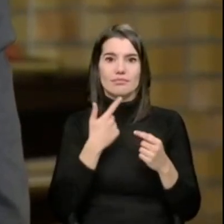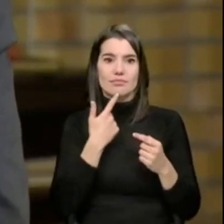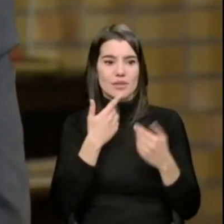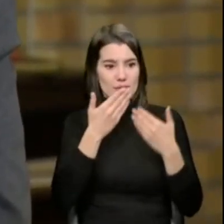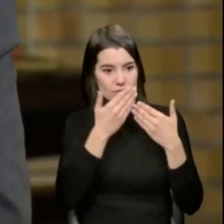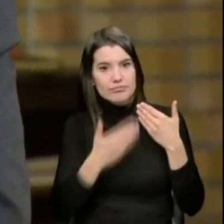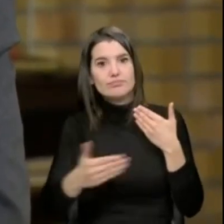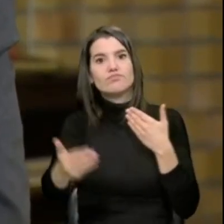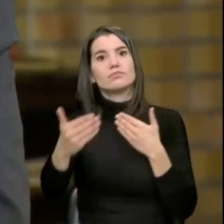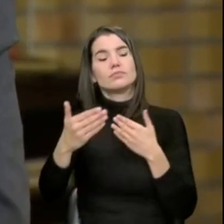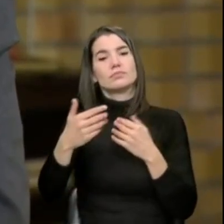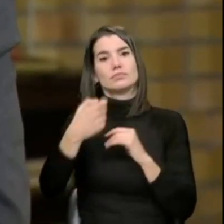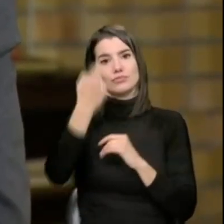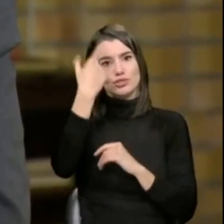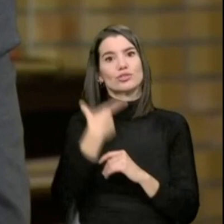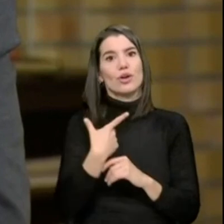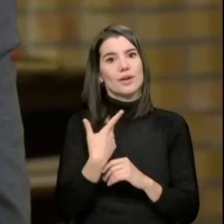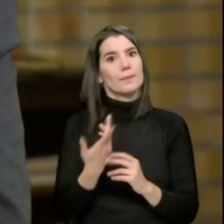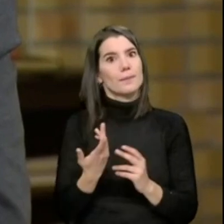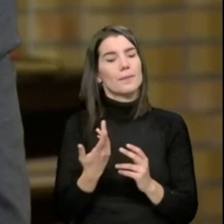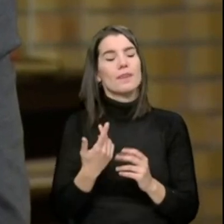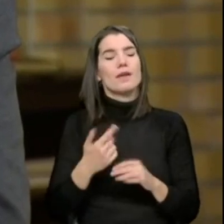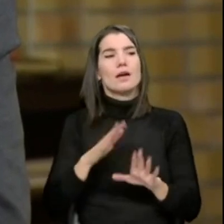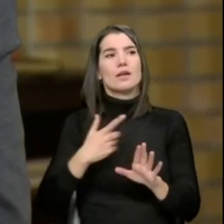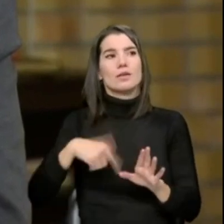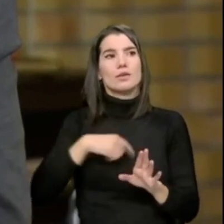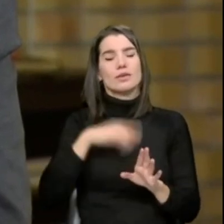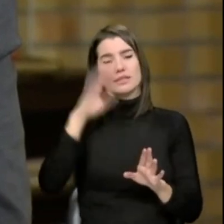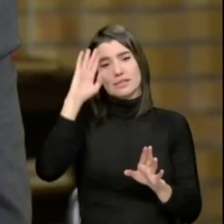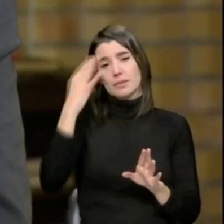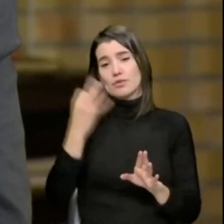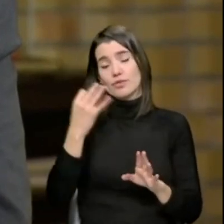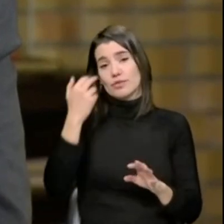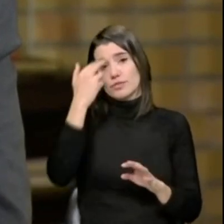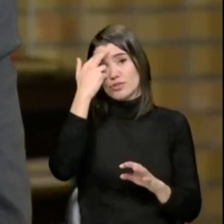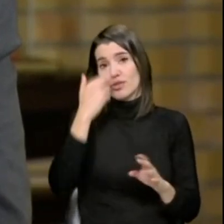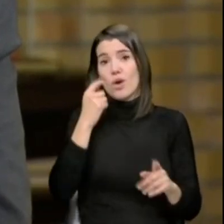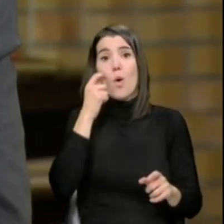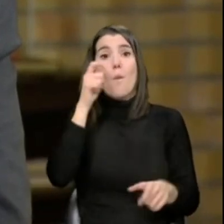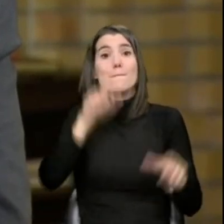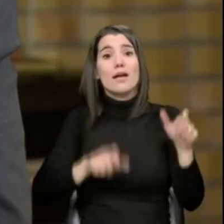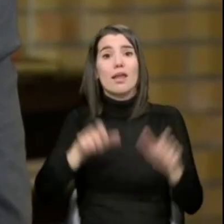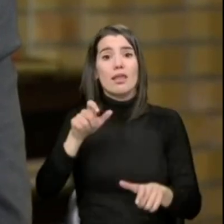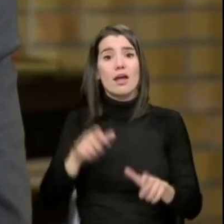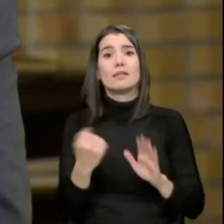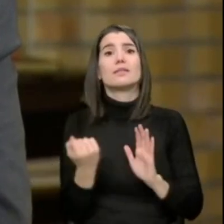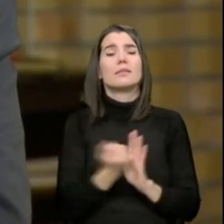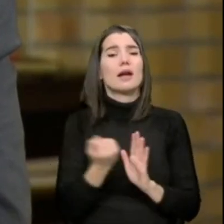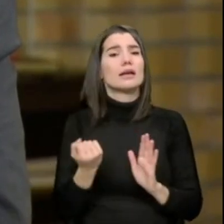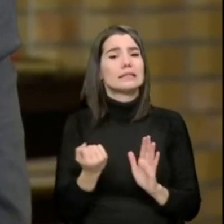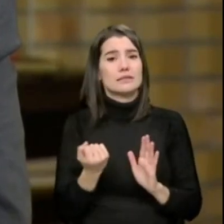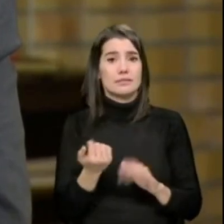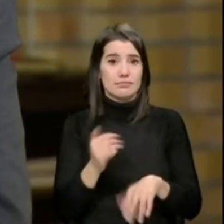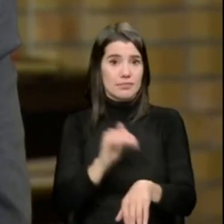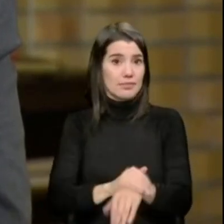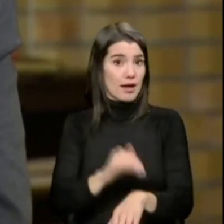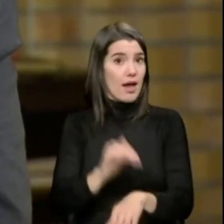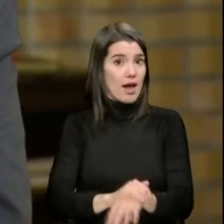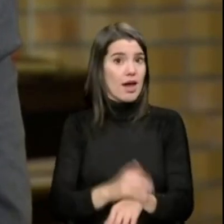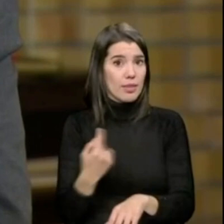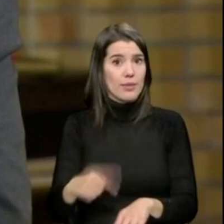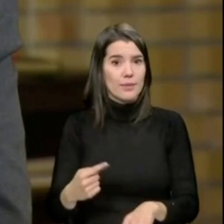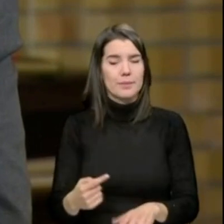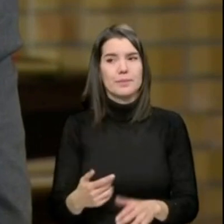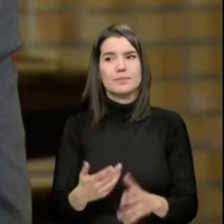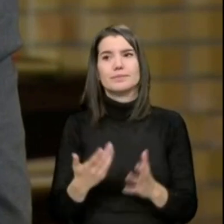história. Agora, nós temos a consciência de que a história da humanidade está marcada pelo pecado. E,